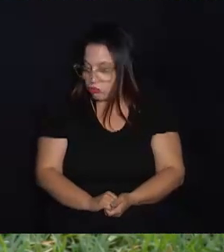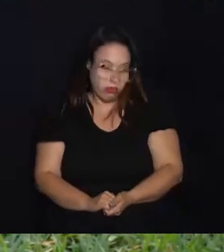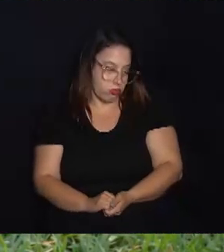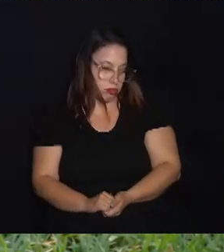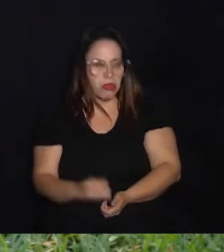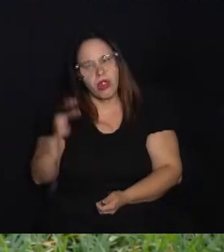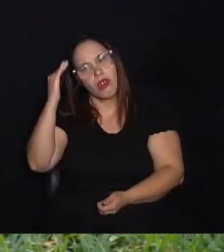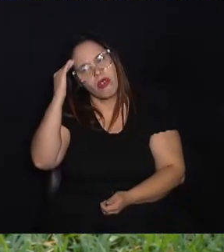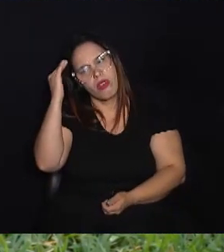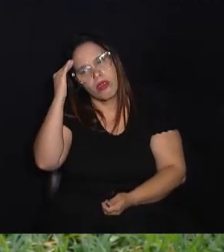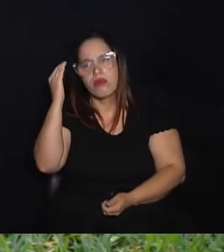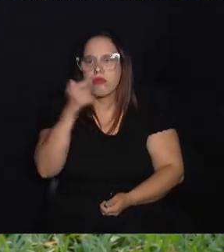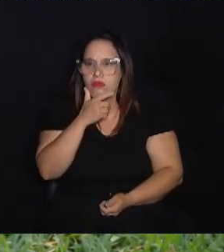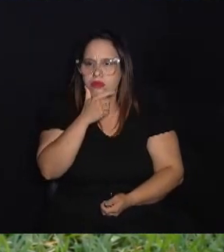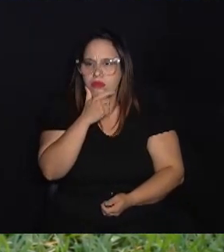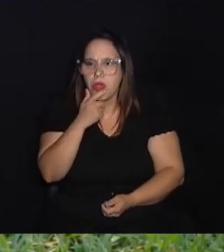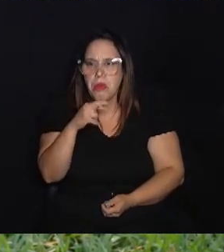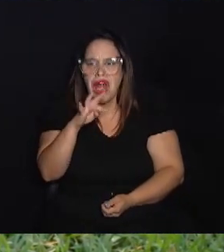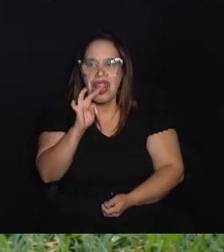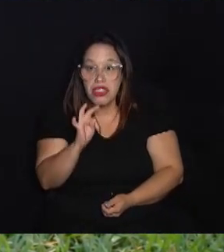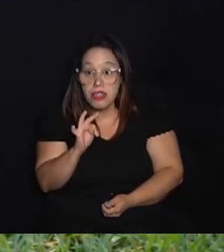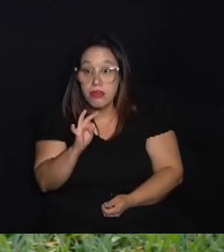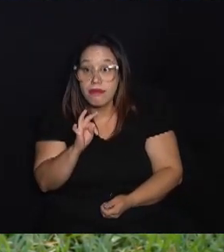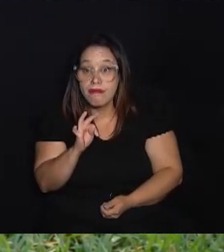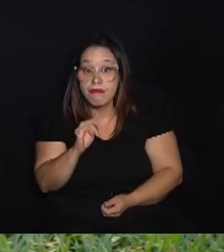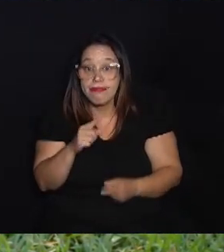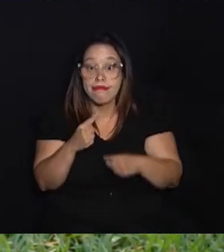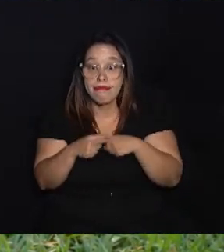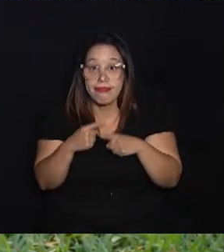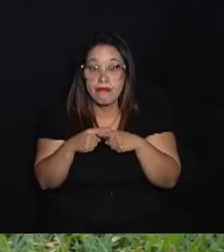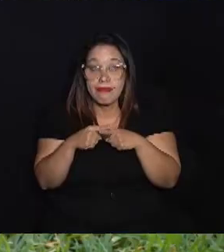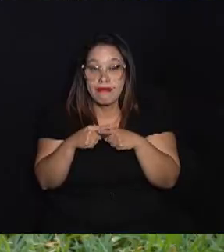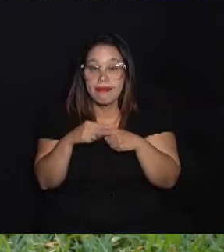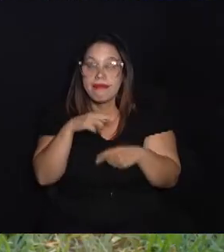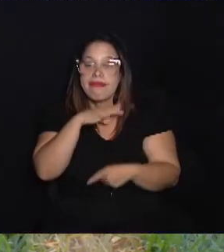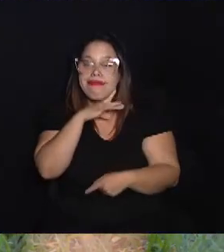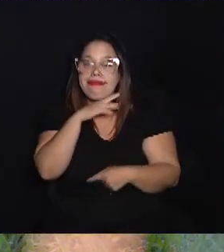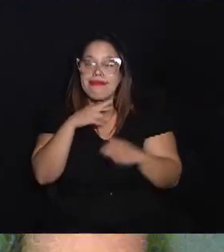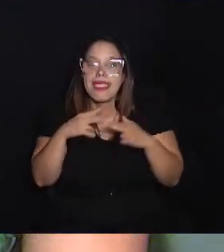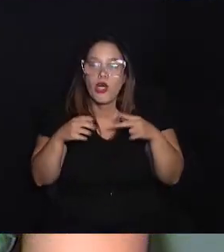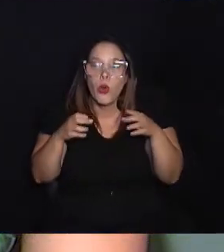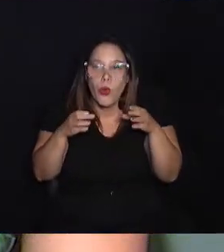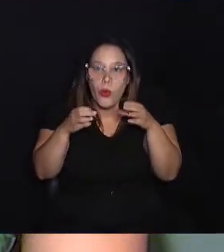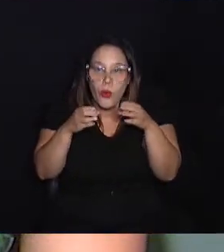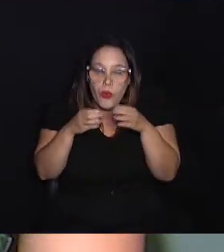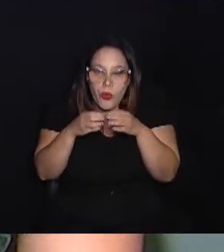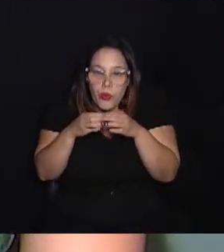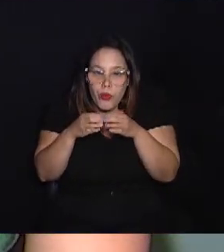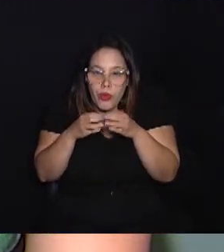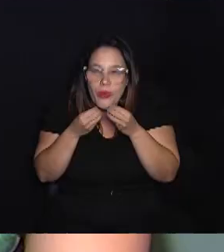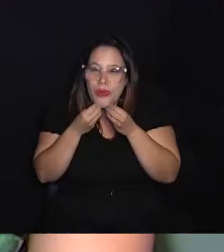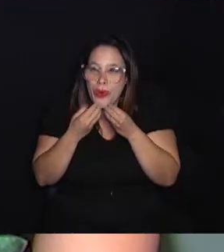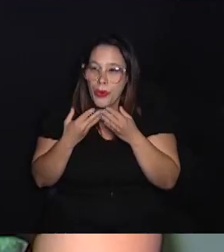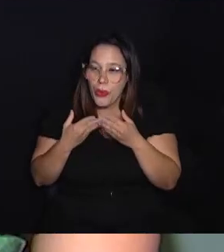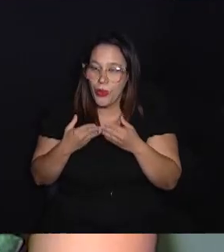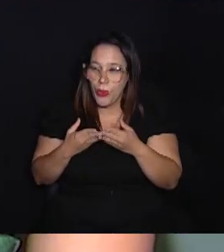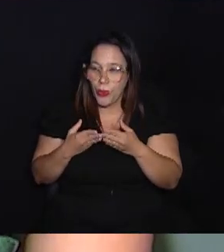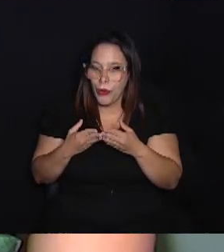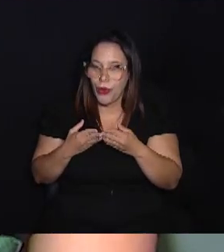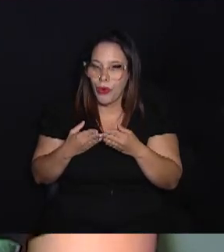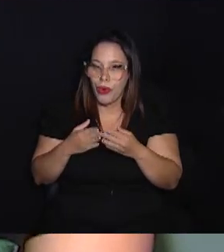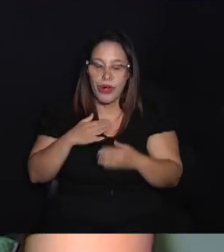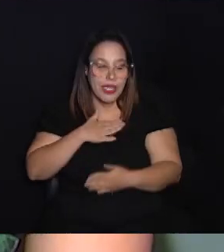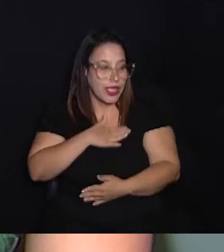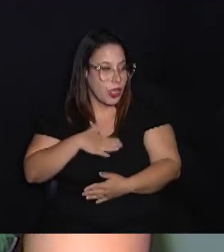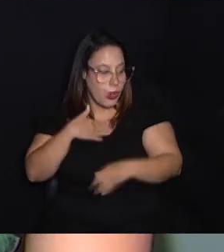entendendo o potencial pet que a gente fala, né? Porque é um animal que quando você pega pequenininho, ele fica extremamente bonzinho, eles gostam muito